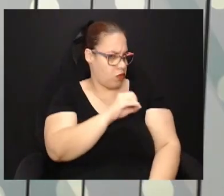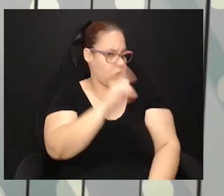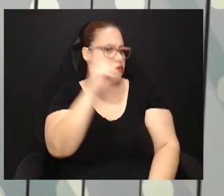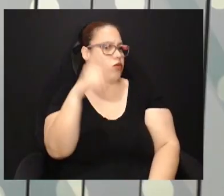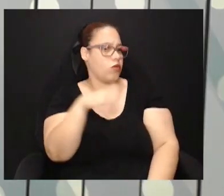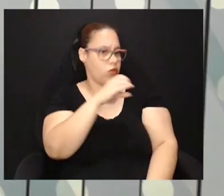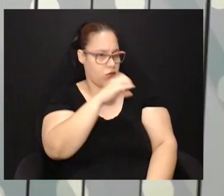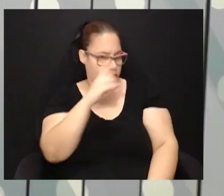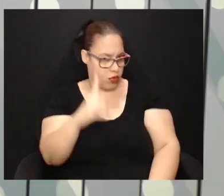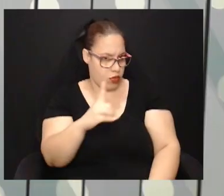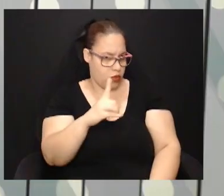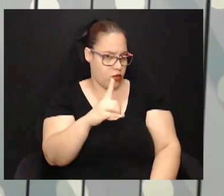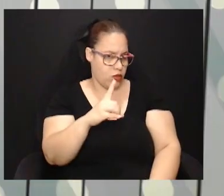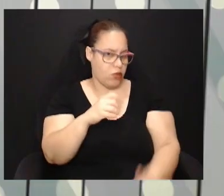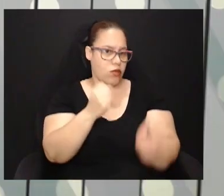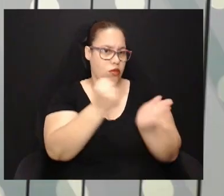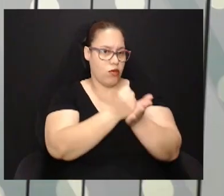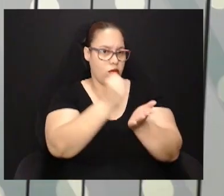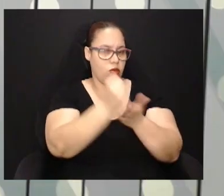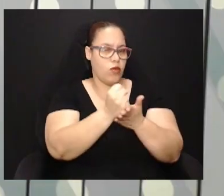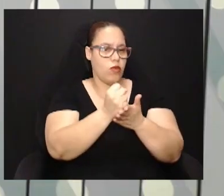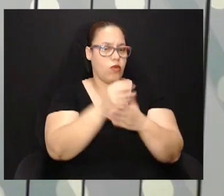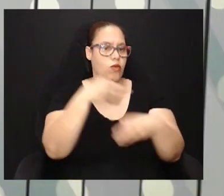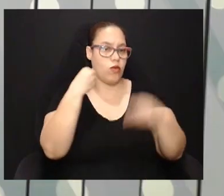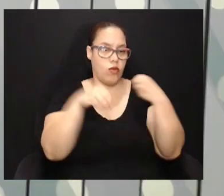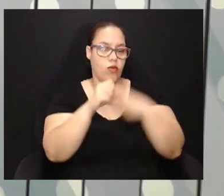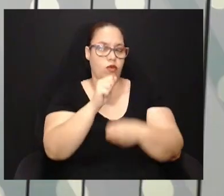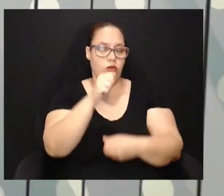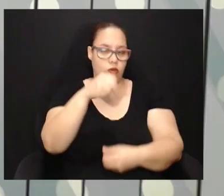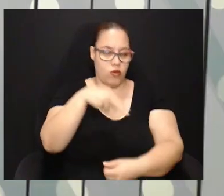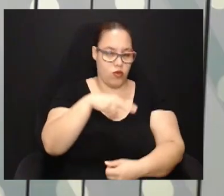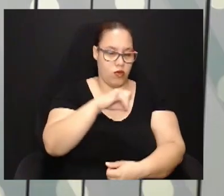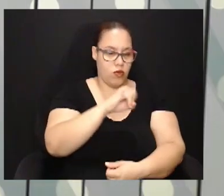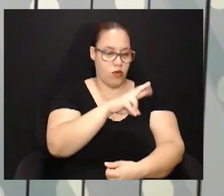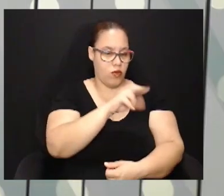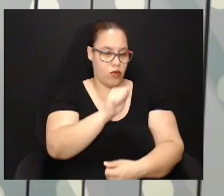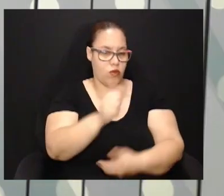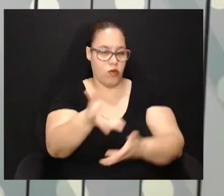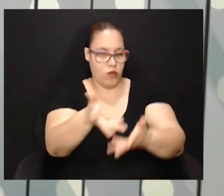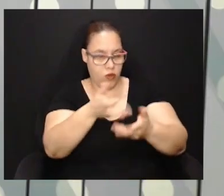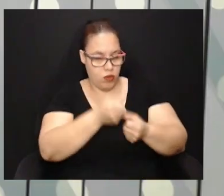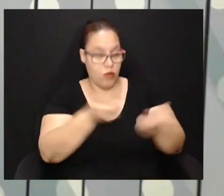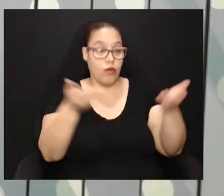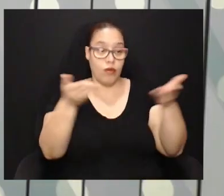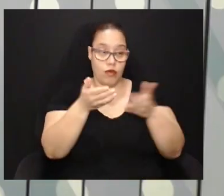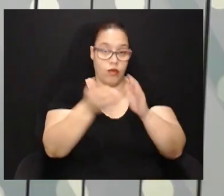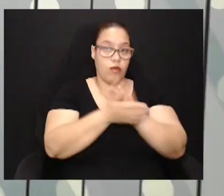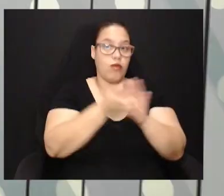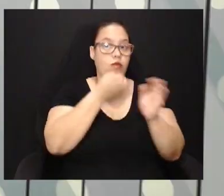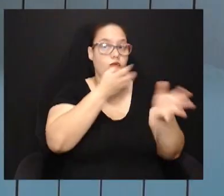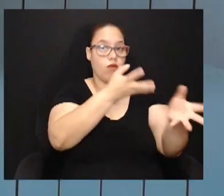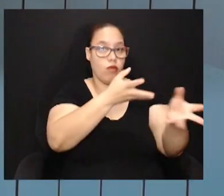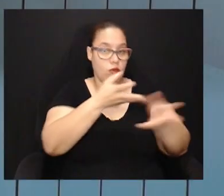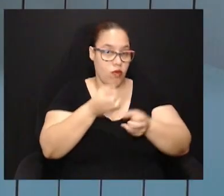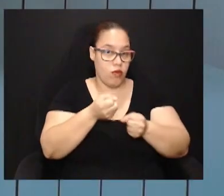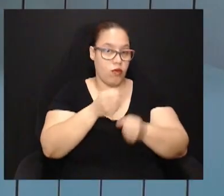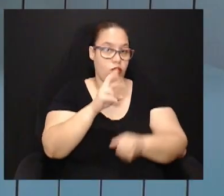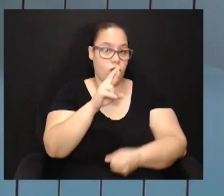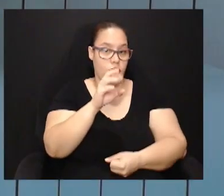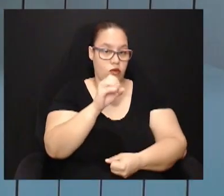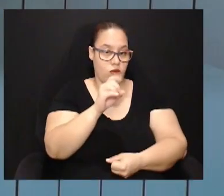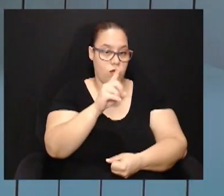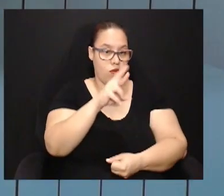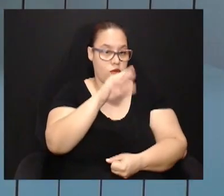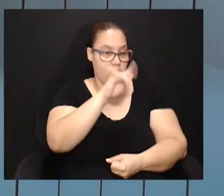Taveira, ele que é coordenador de registro de cosméticos da Anvisa e é o nosso convidado de hoje. Seja muito